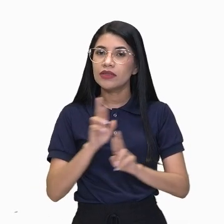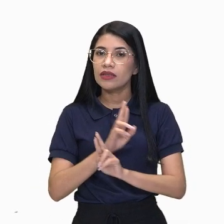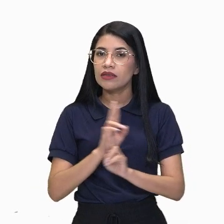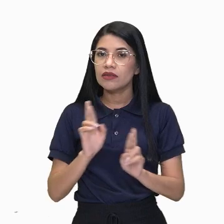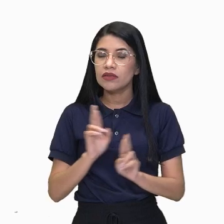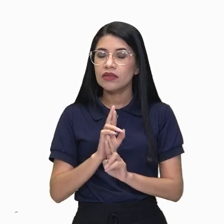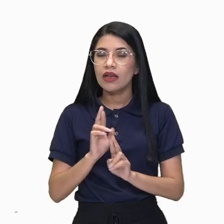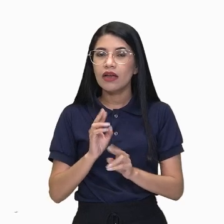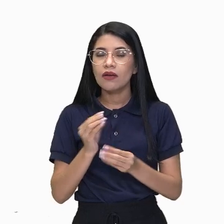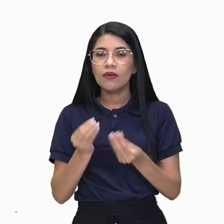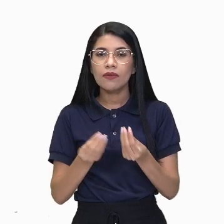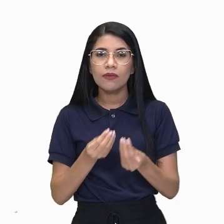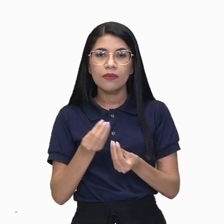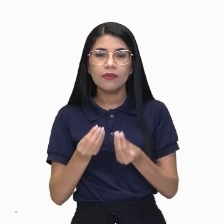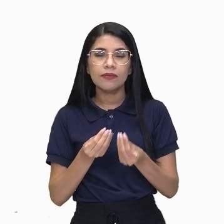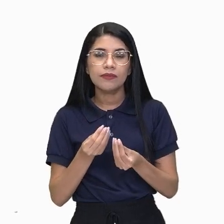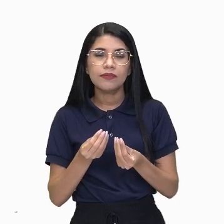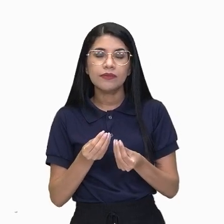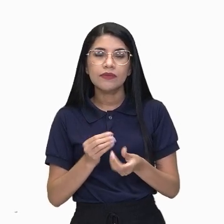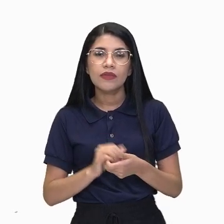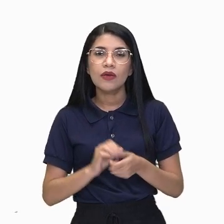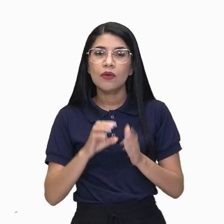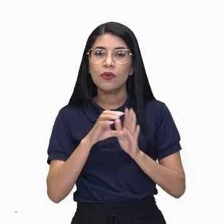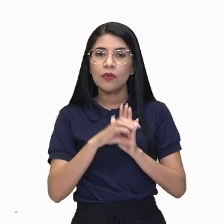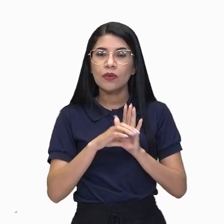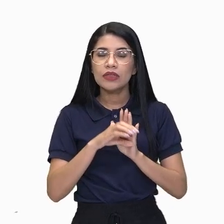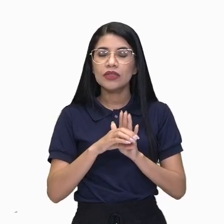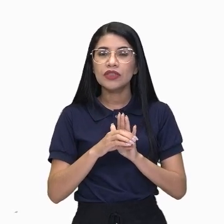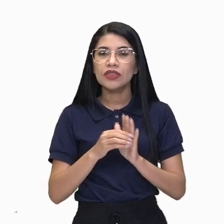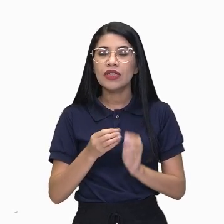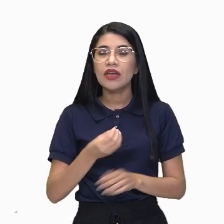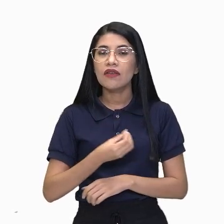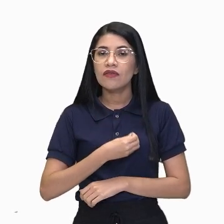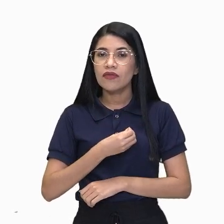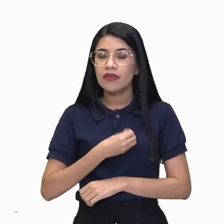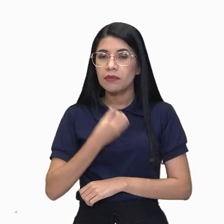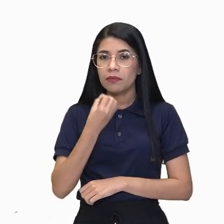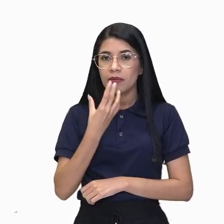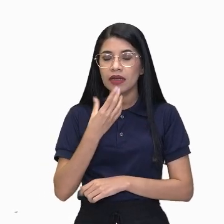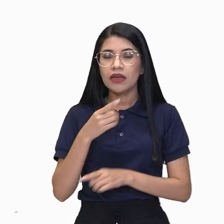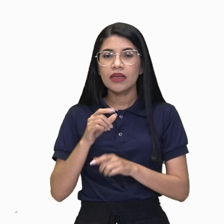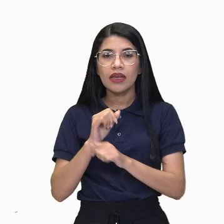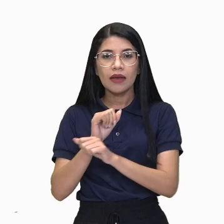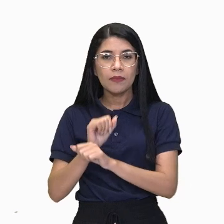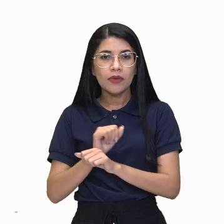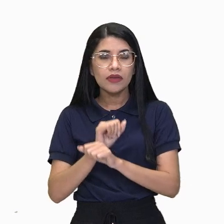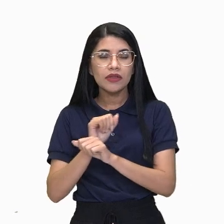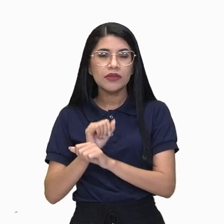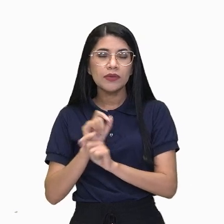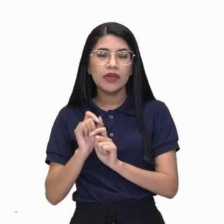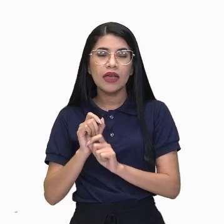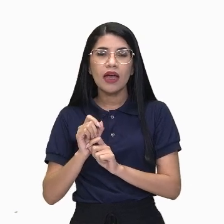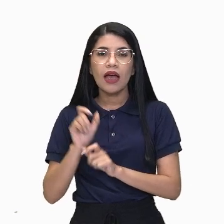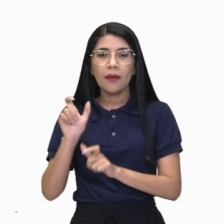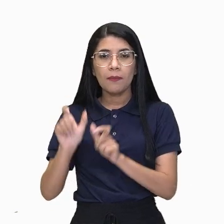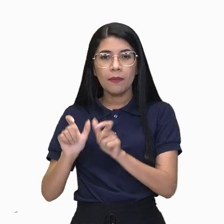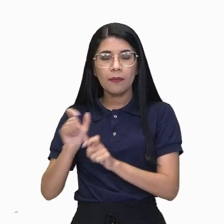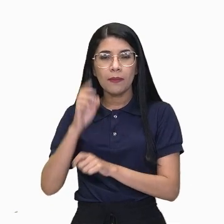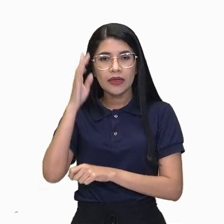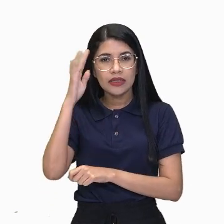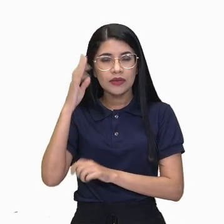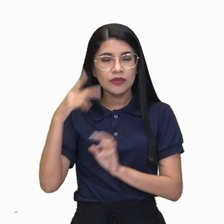que se pode se relacionar a questão do conceito de bem viver, né? Defendido por pensadores